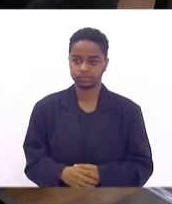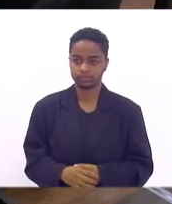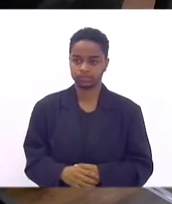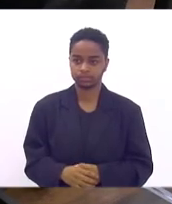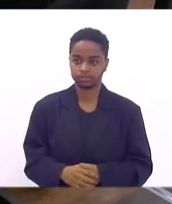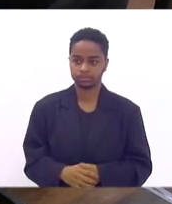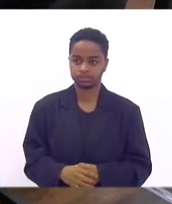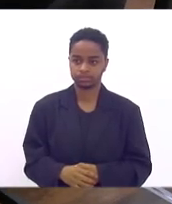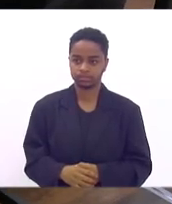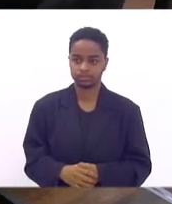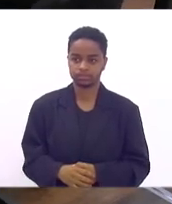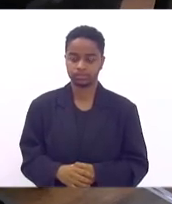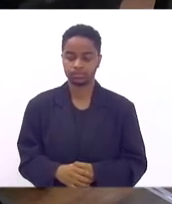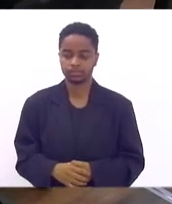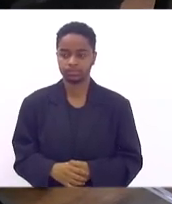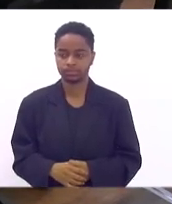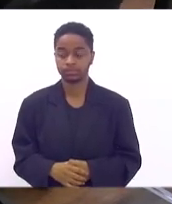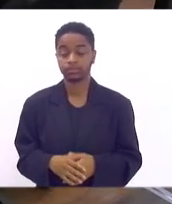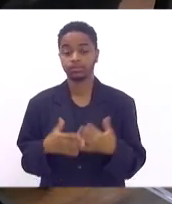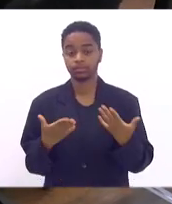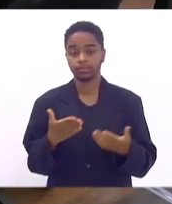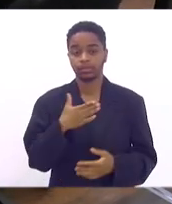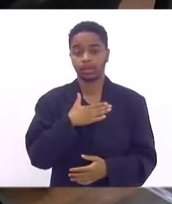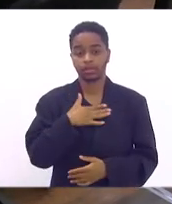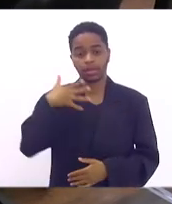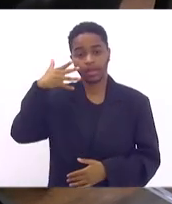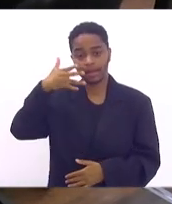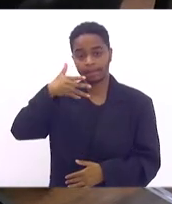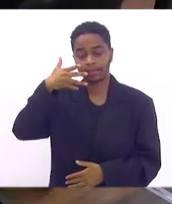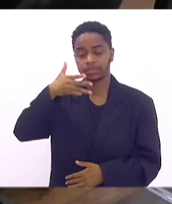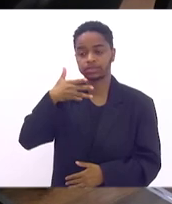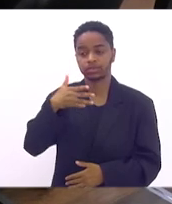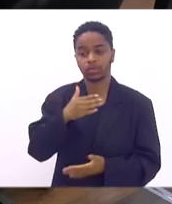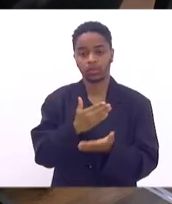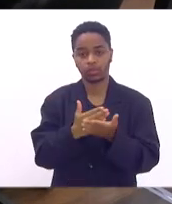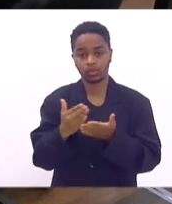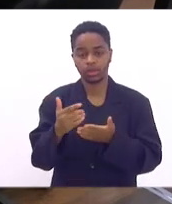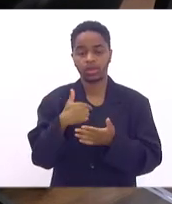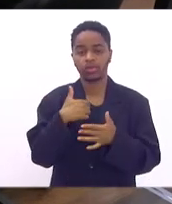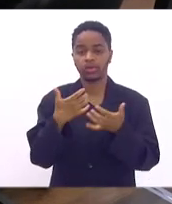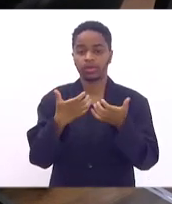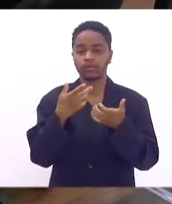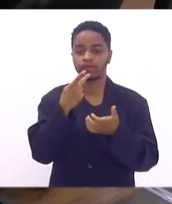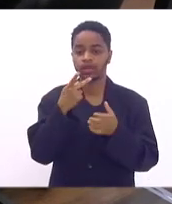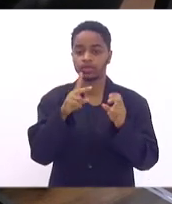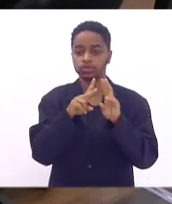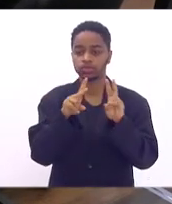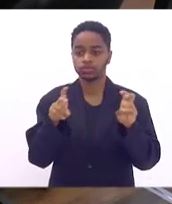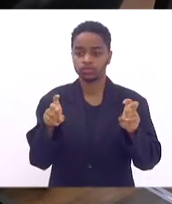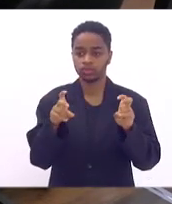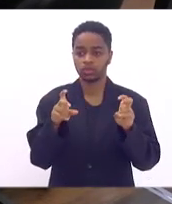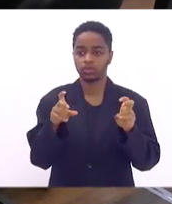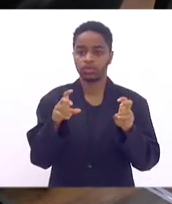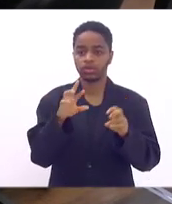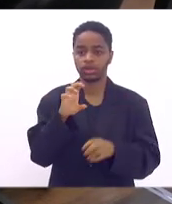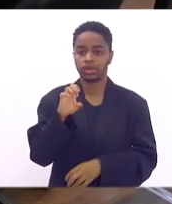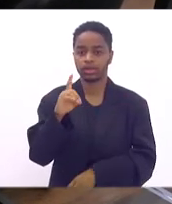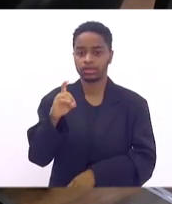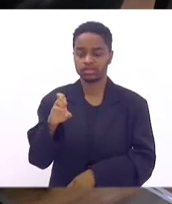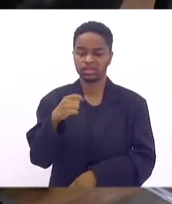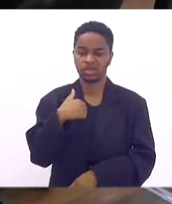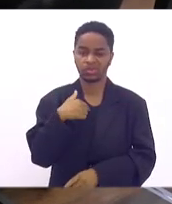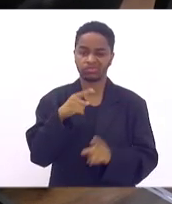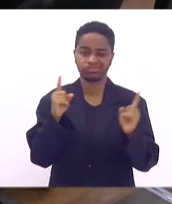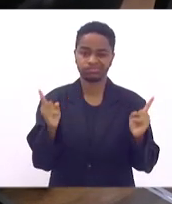Bem, na minha apresentação inicial, né, eu ia falar da rede. Eu encurtei, para